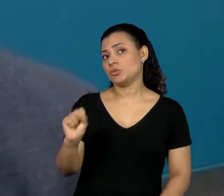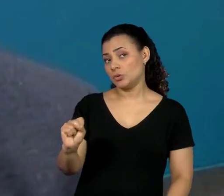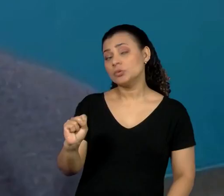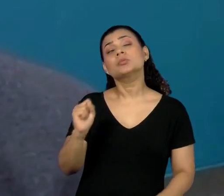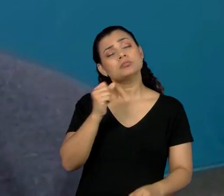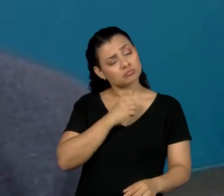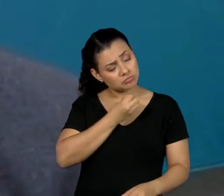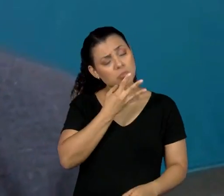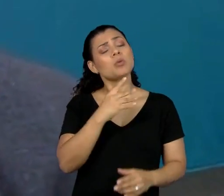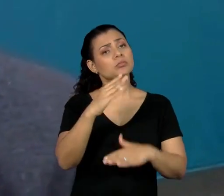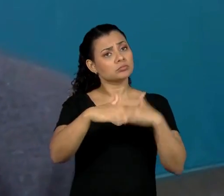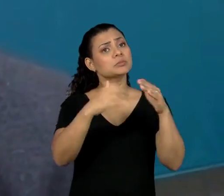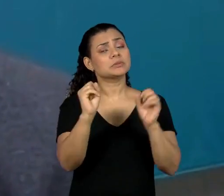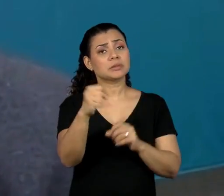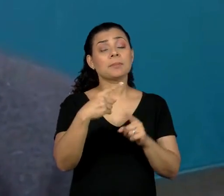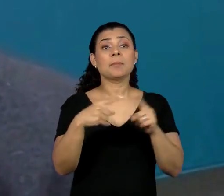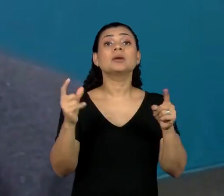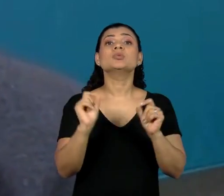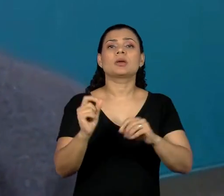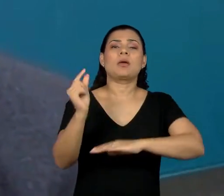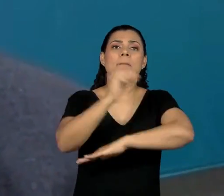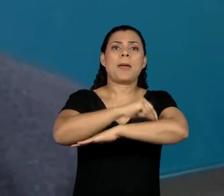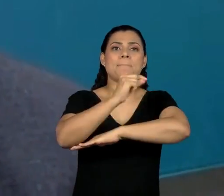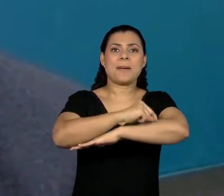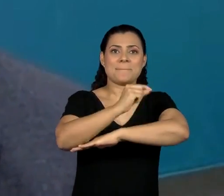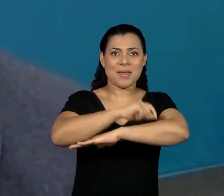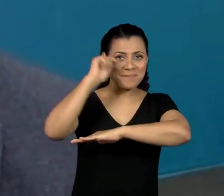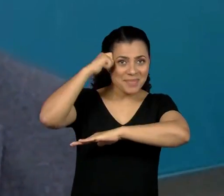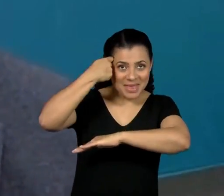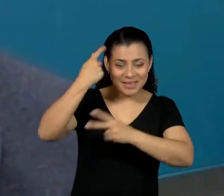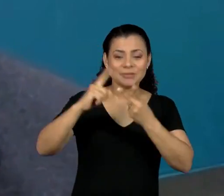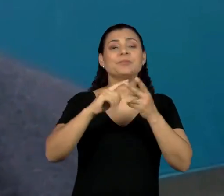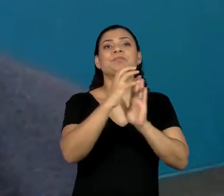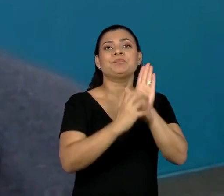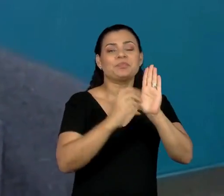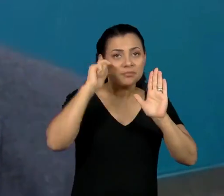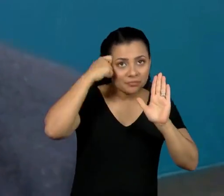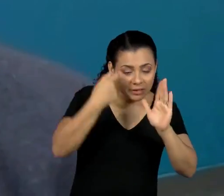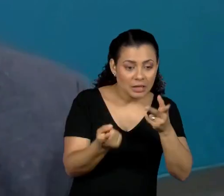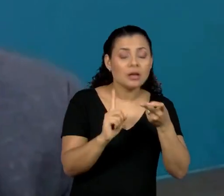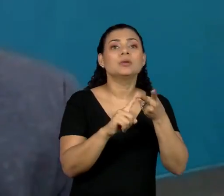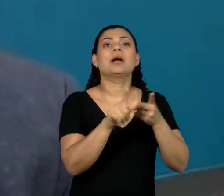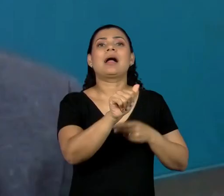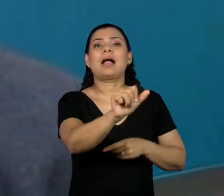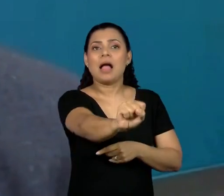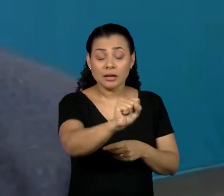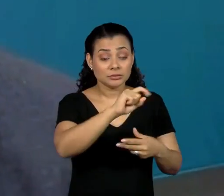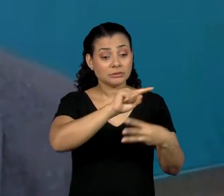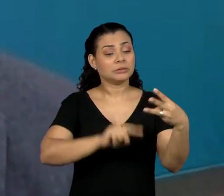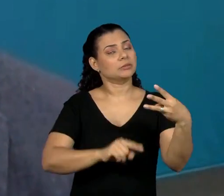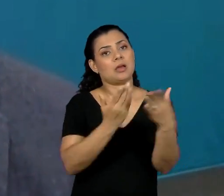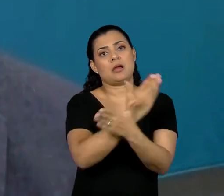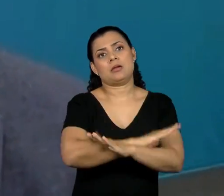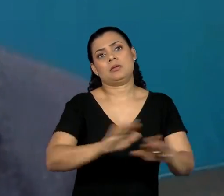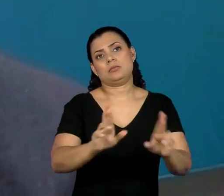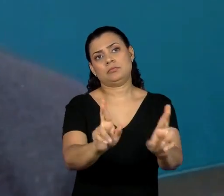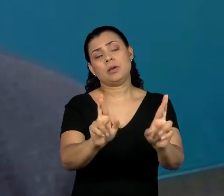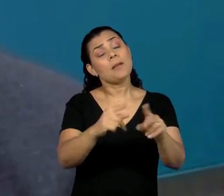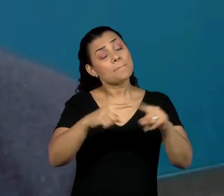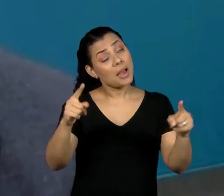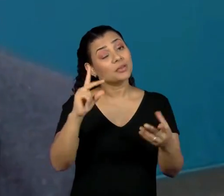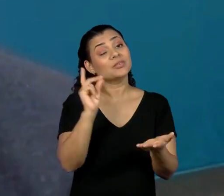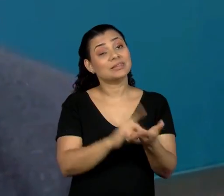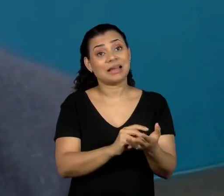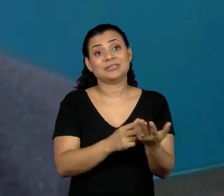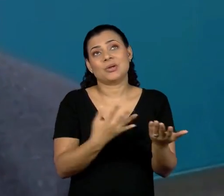é a referência ao fim dos combustíveis fósseis. Ali fala de uma forma inédita e também óbvia que nós precisamos transitar